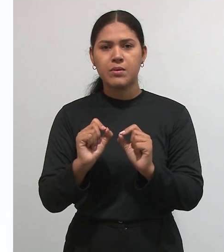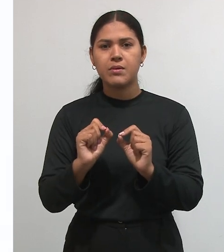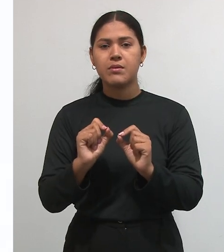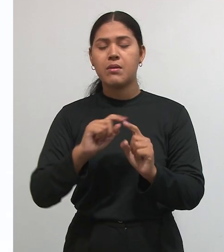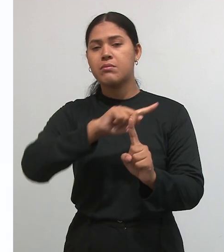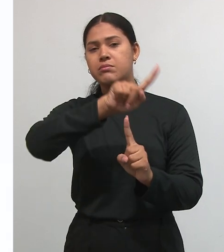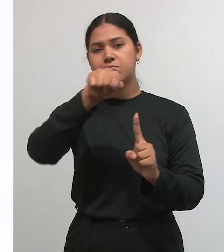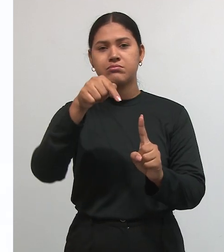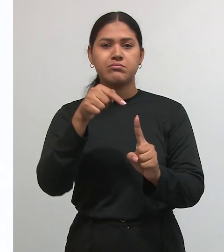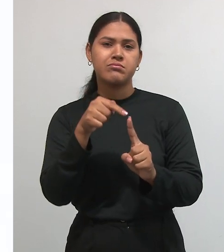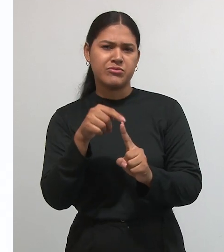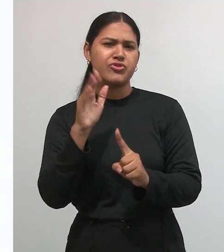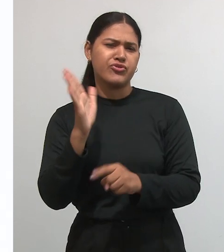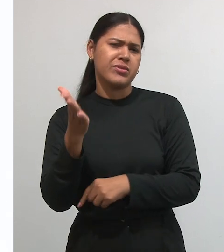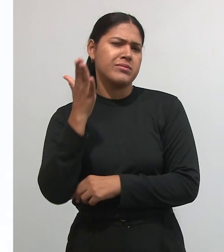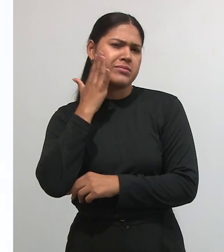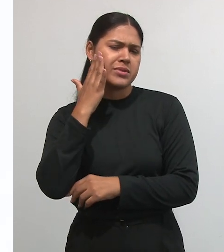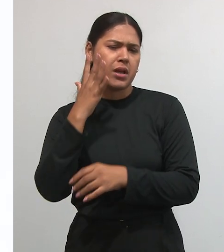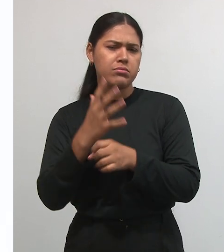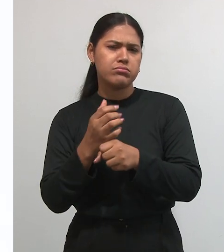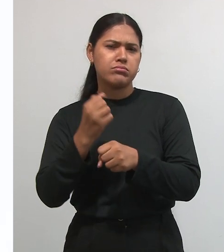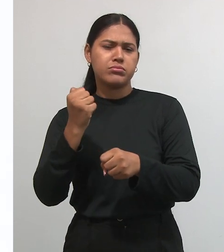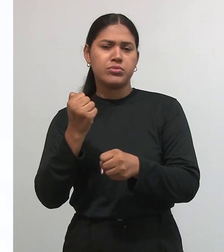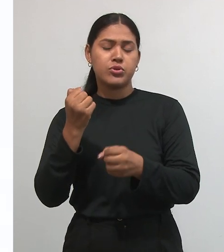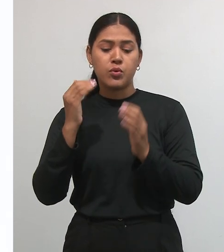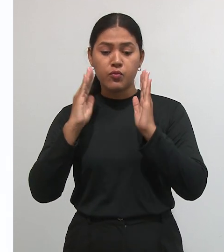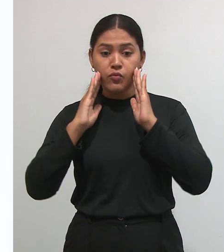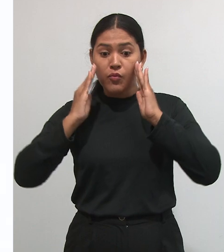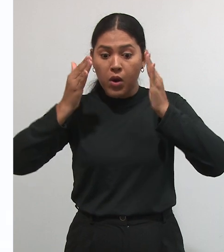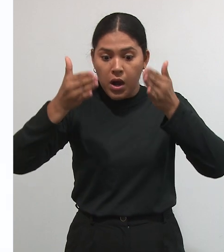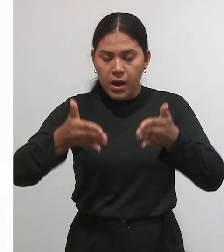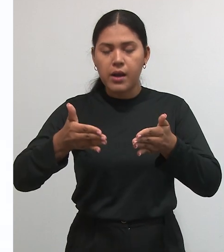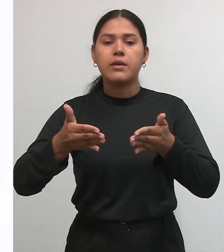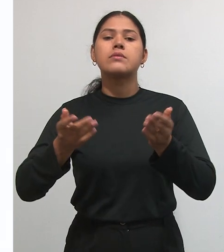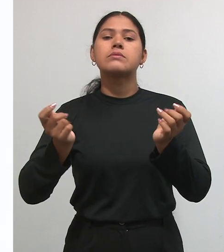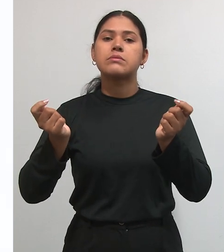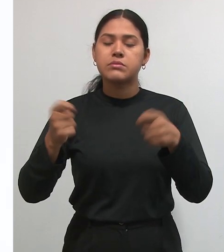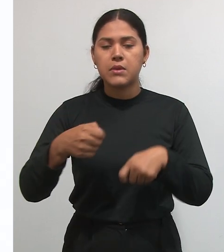Que o principal objetivo é esse, a gente já sabe, a contabilidade como um si, seja